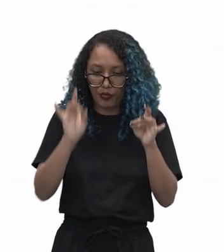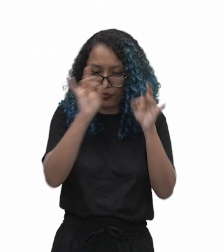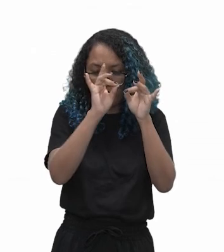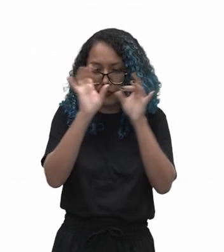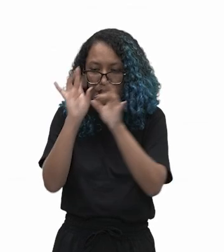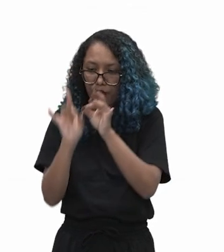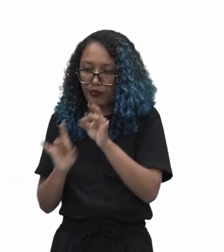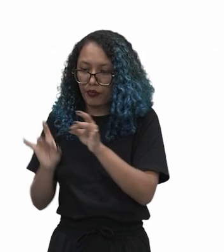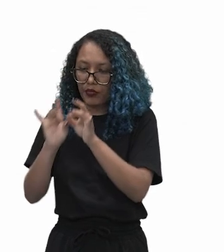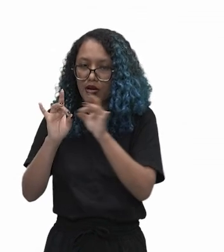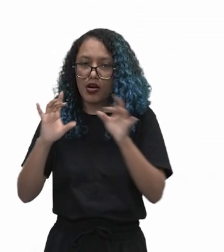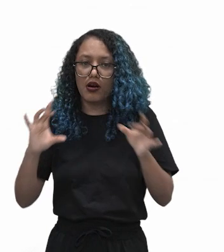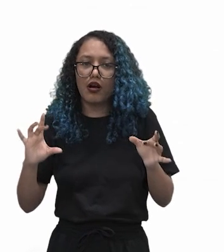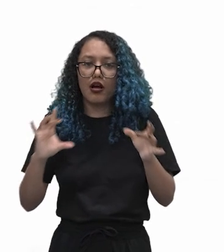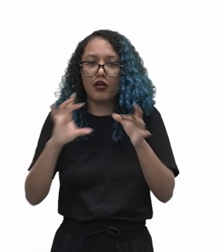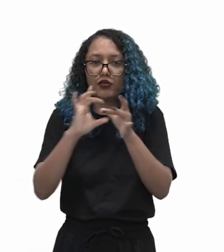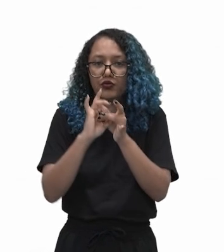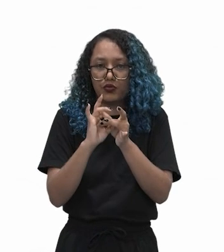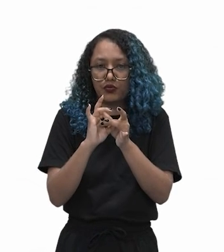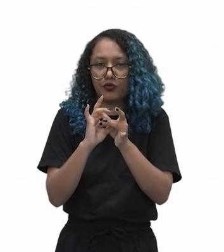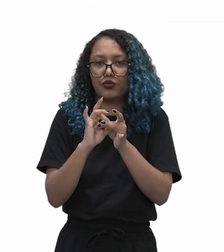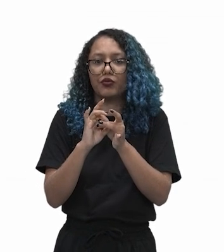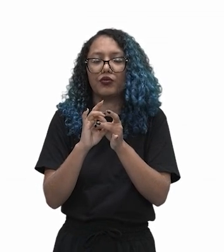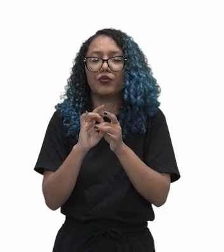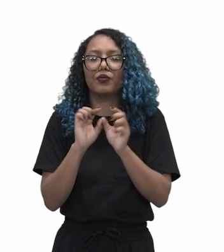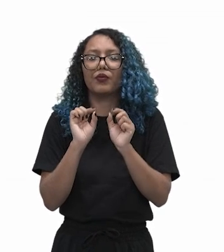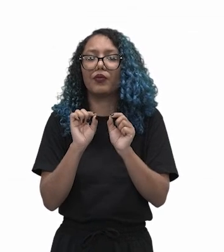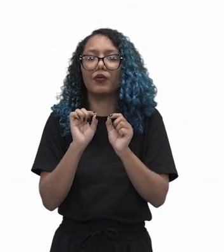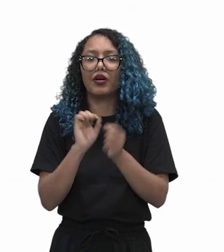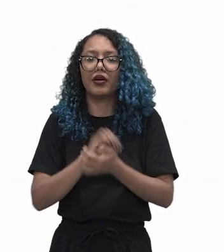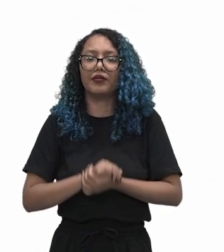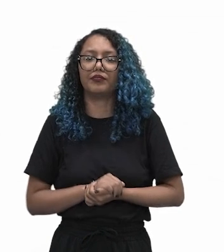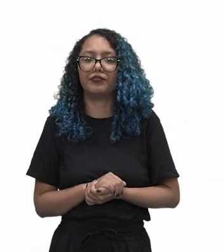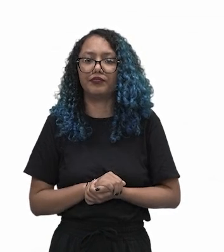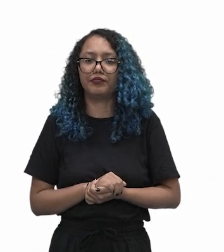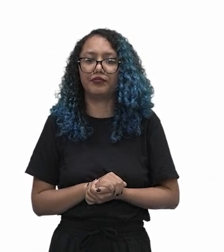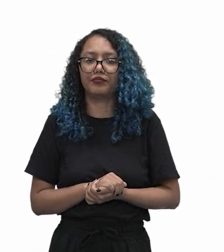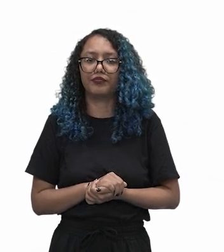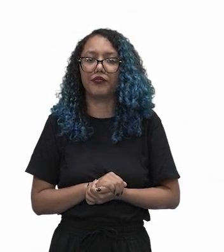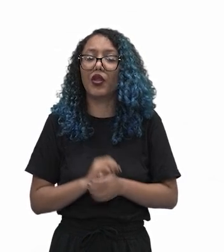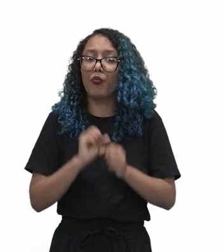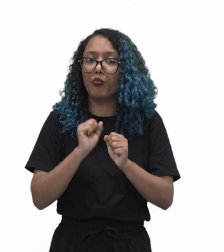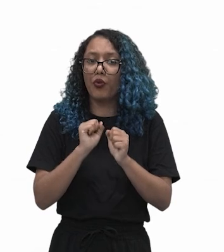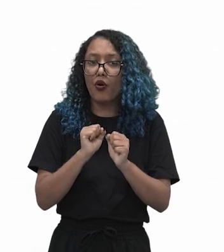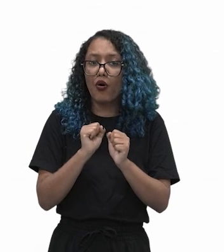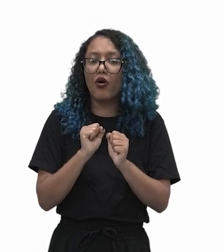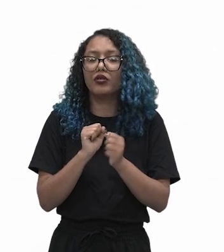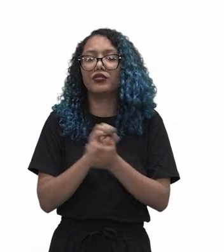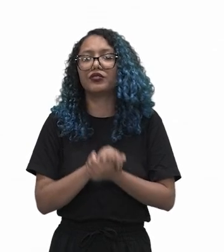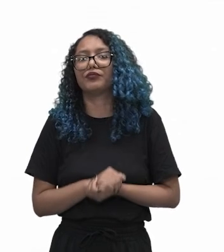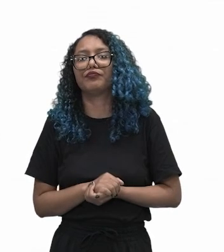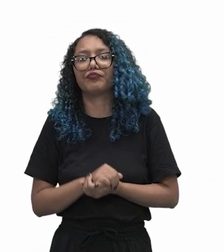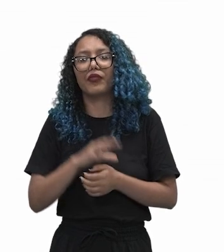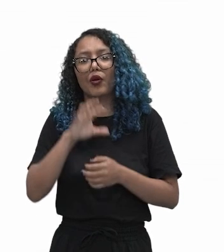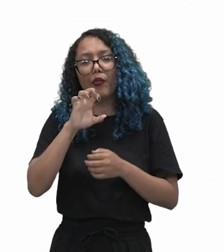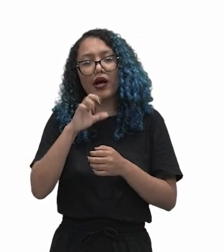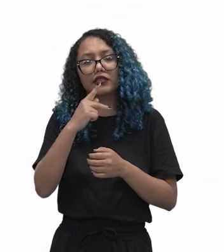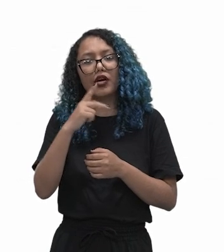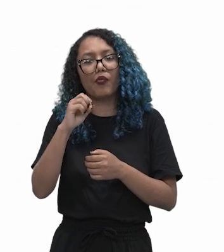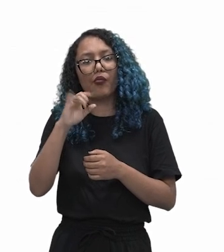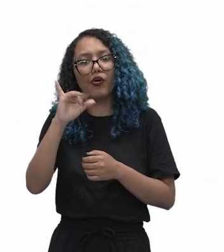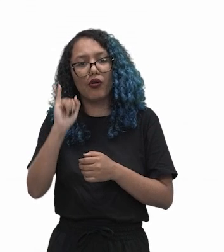são classificados como uma cadeia carbônica aromática, polinuclear, com